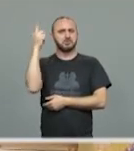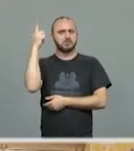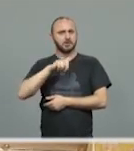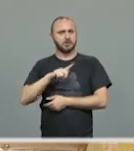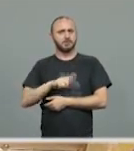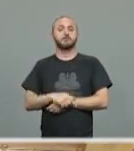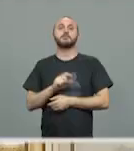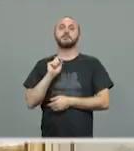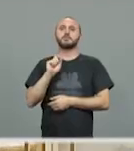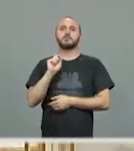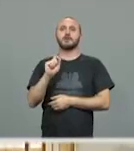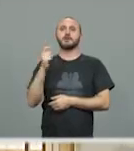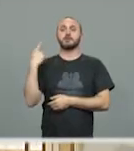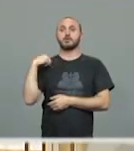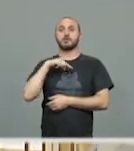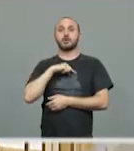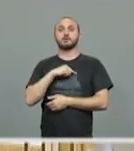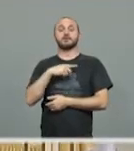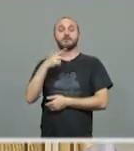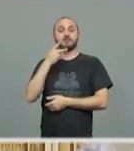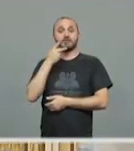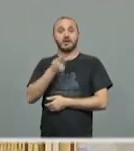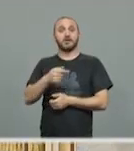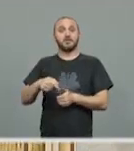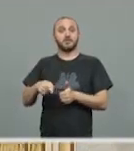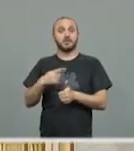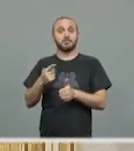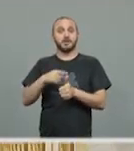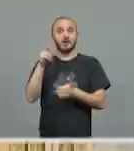Nisso, ainda insisto na primeira leitura.